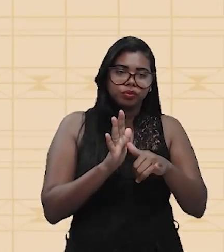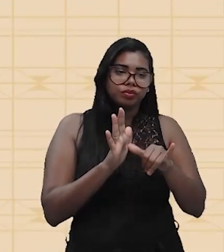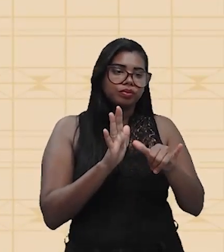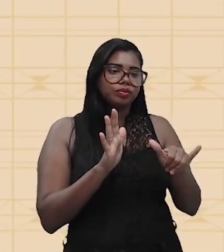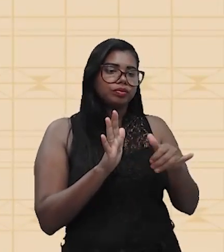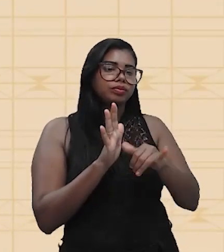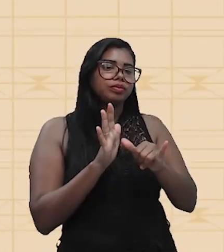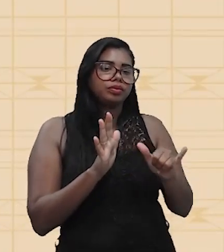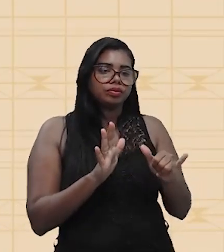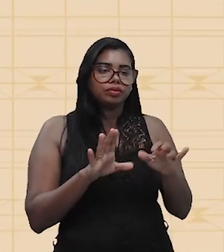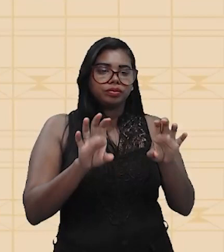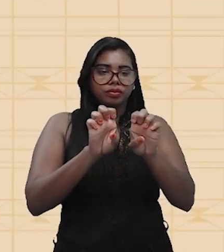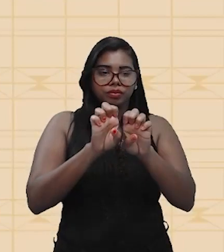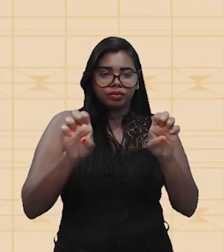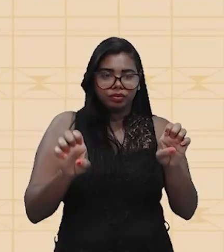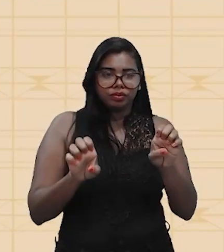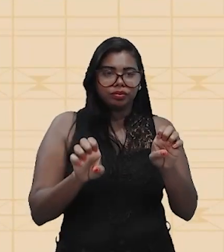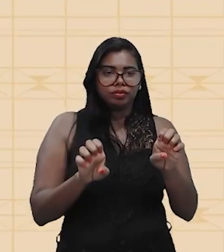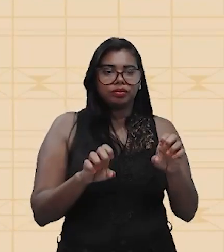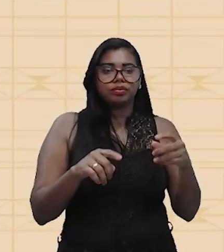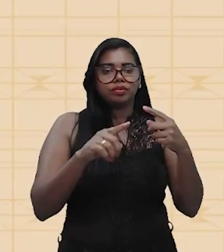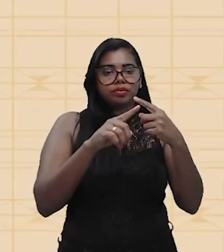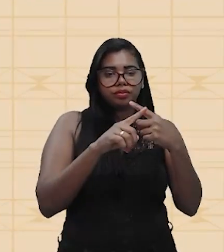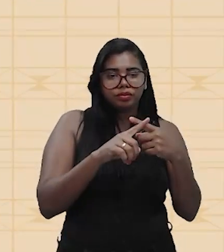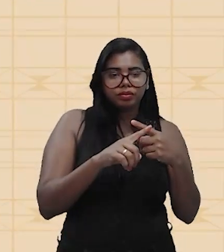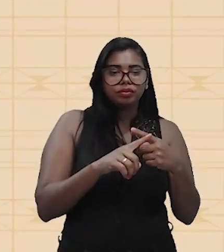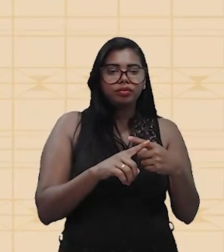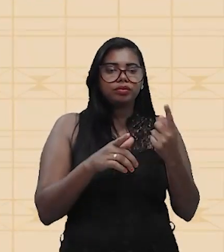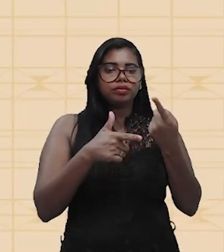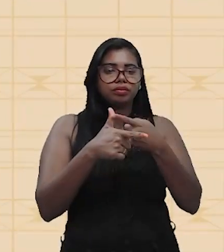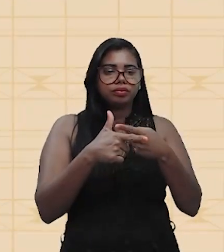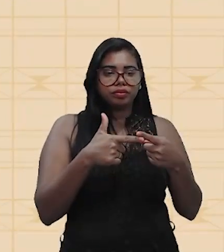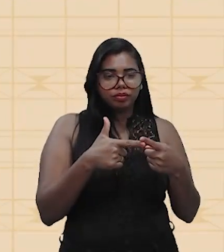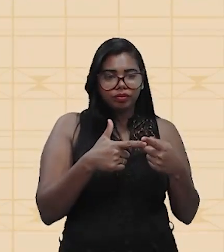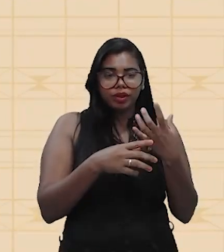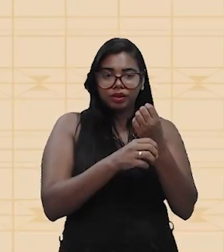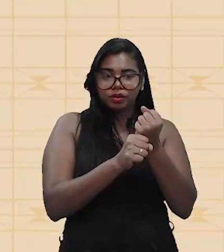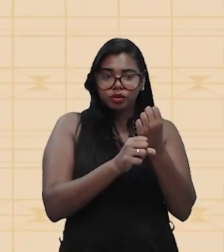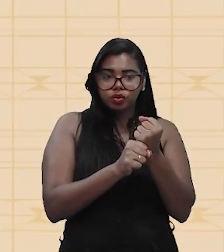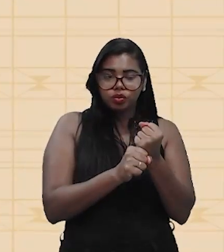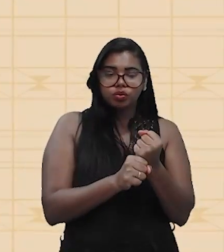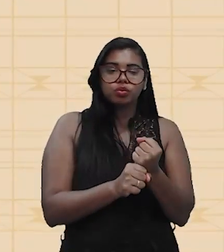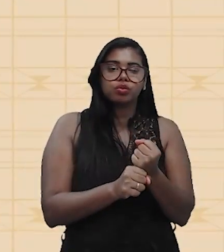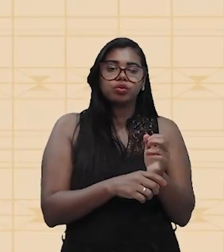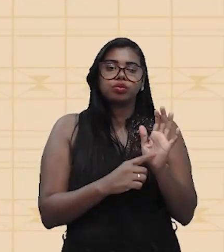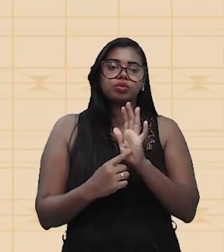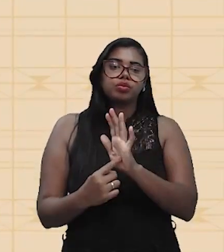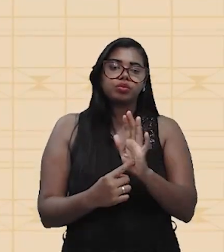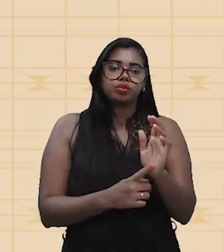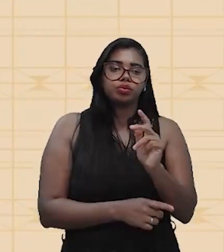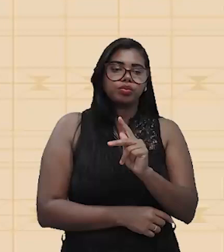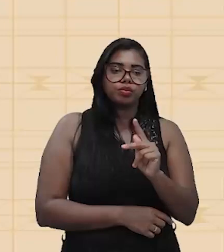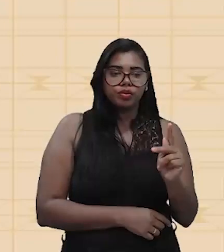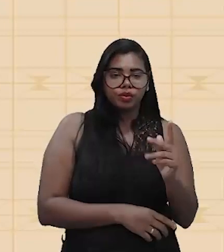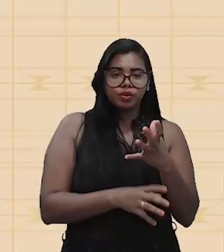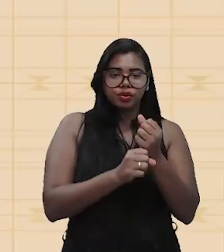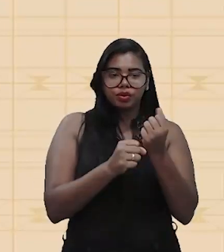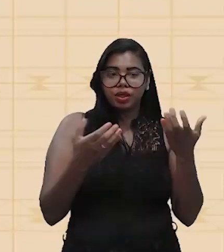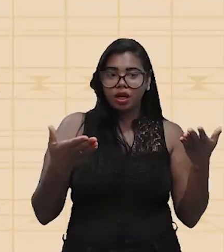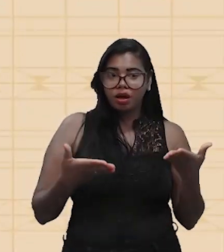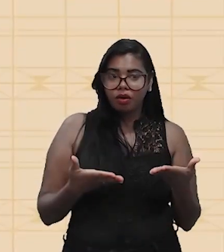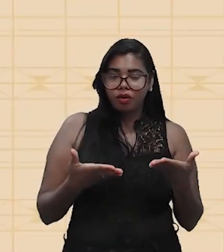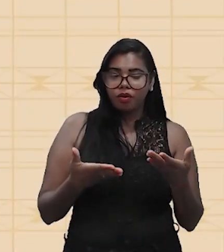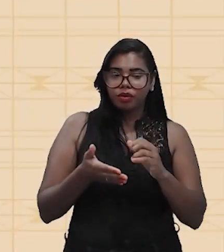da multiplicação deles dividido pela sua soma, que é o chamado produto pela soma, que a gente vai ver agora com